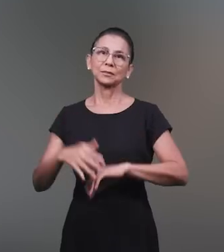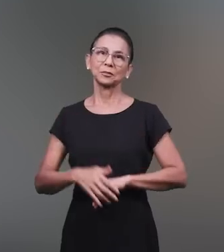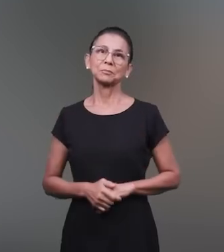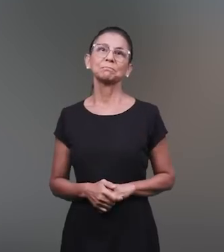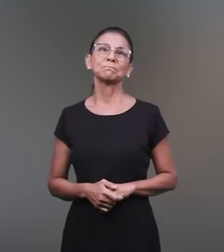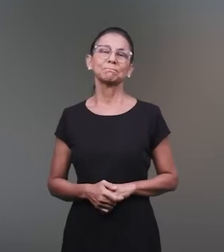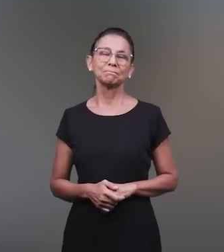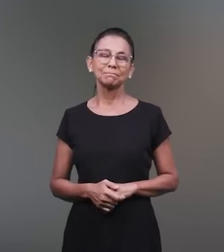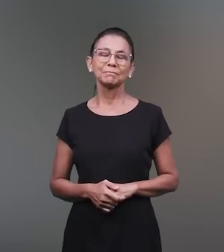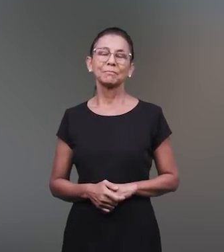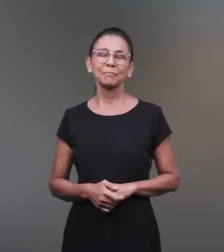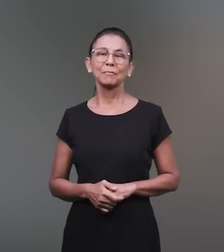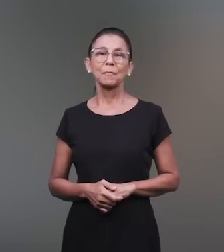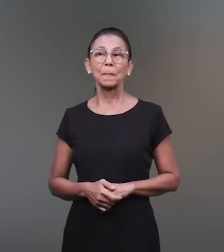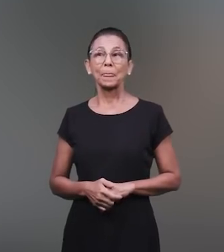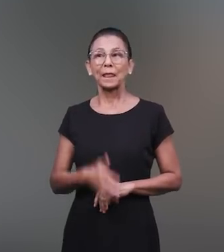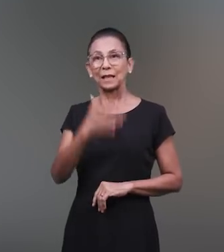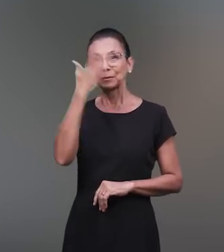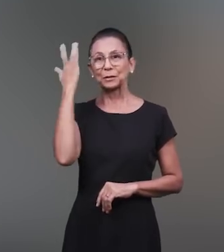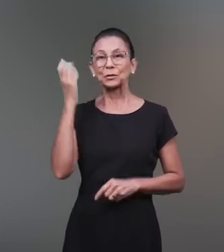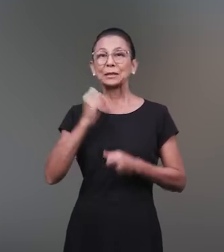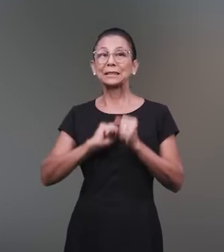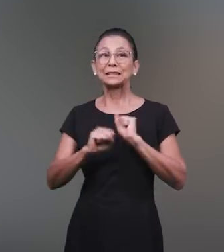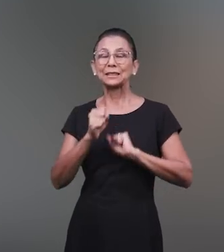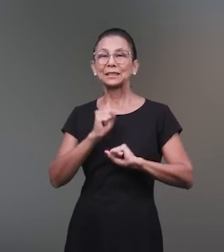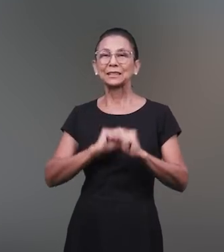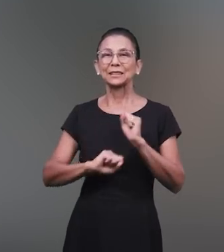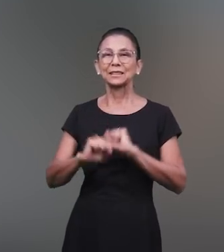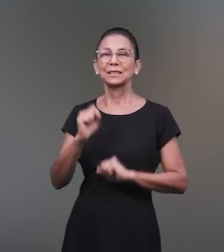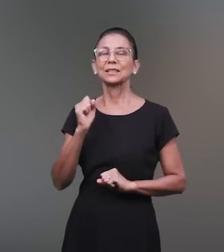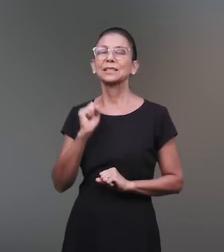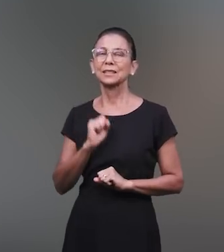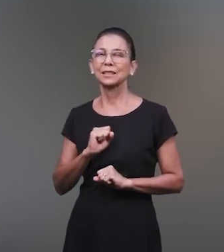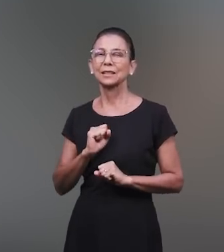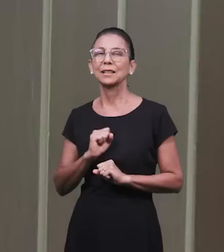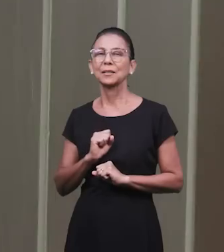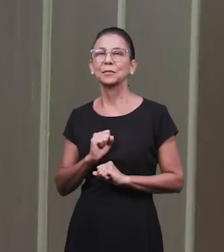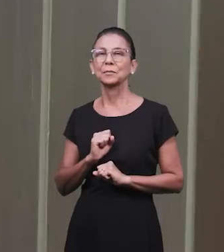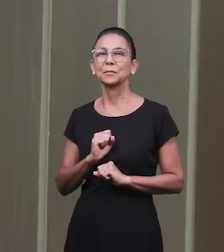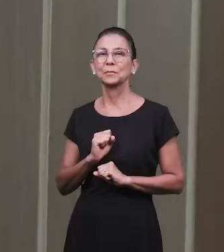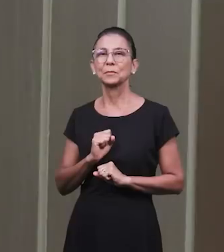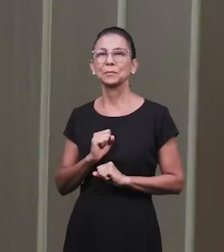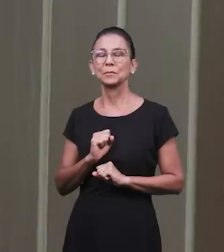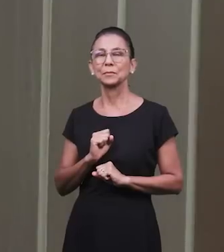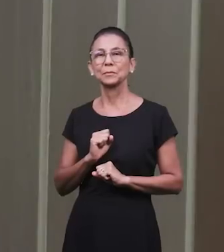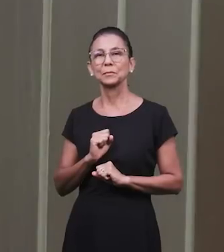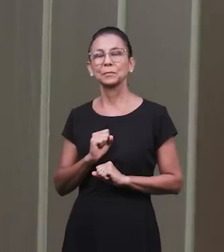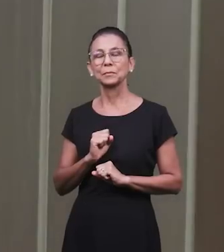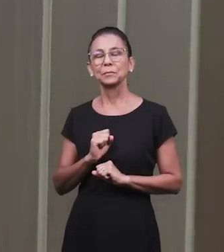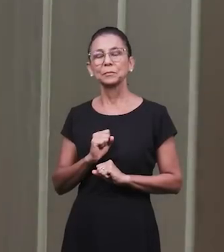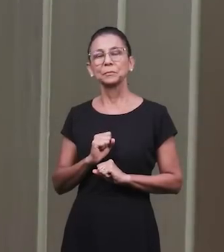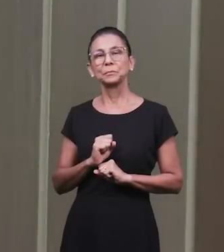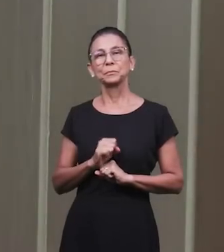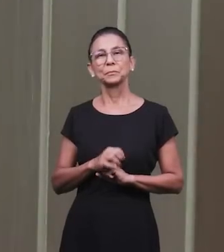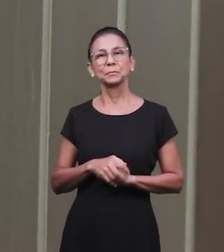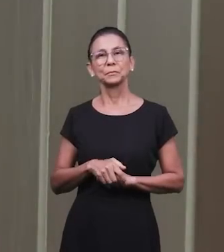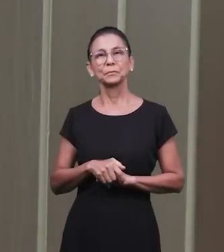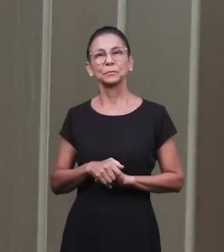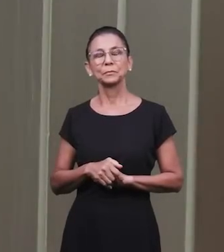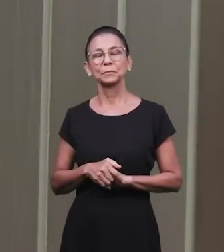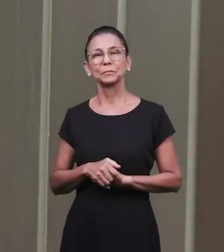primeiro culto. O pessoal estava ansioso para esse culto já há algum tempo. Agora vamos para a capital,